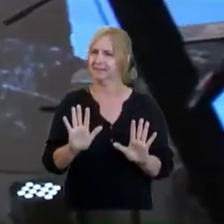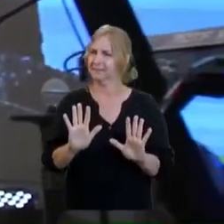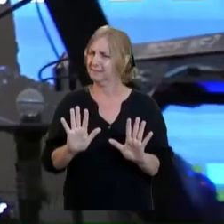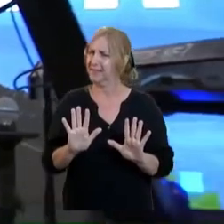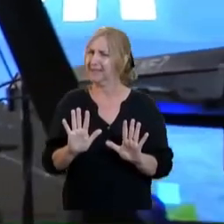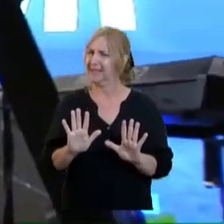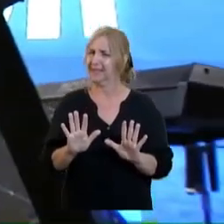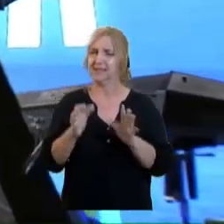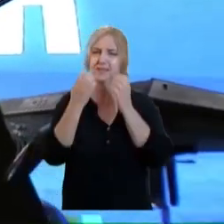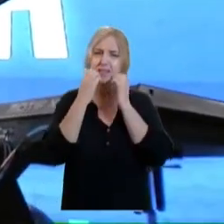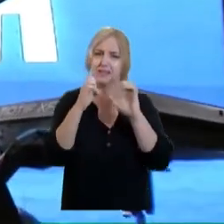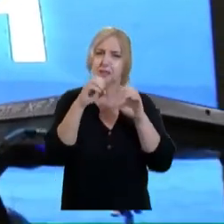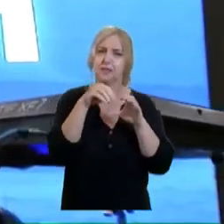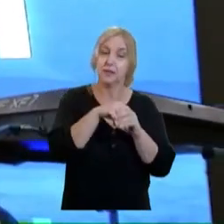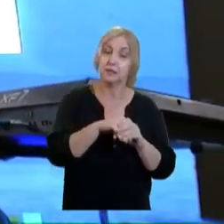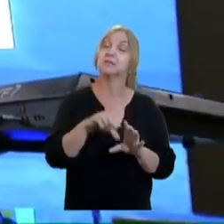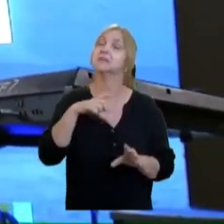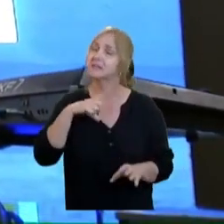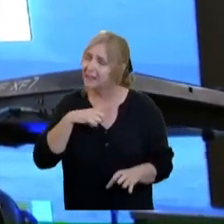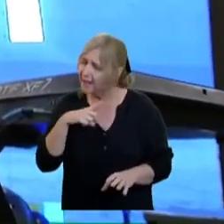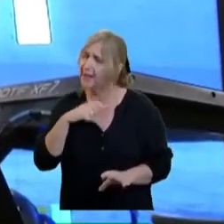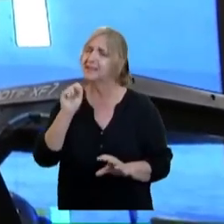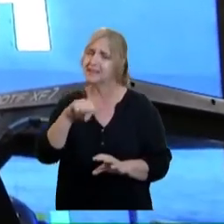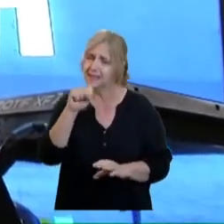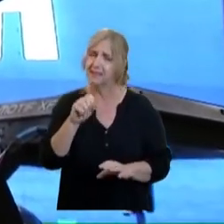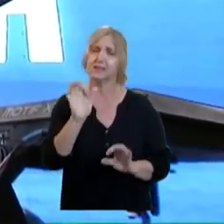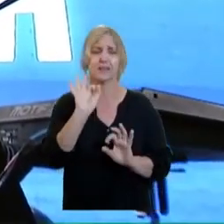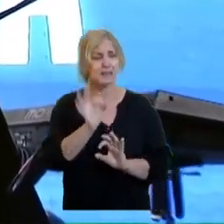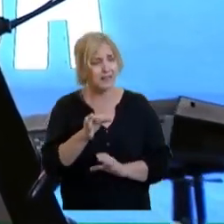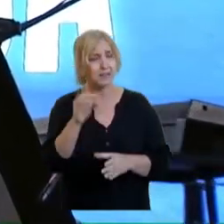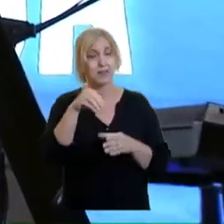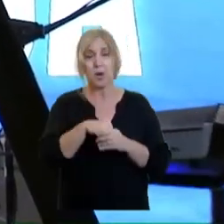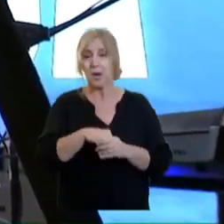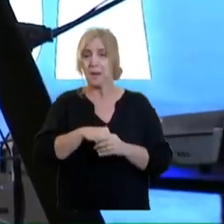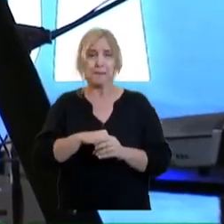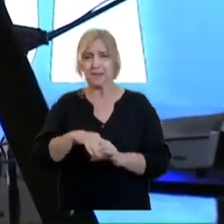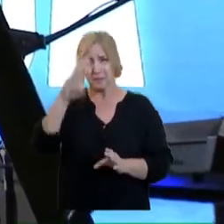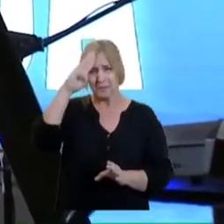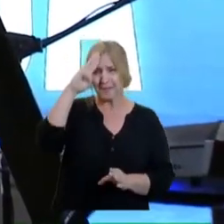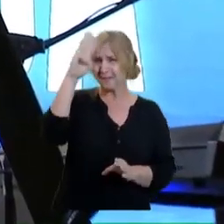de ofertas, tem ofertas sim, tem, mas não é isto